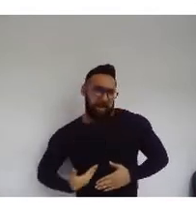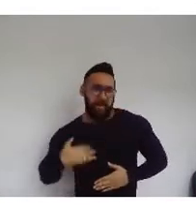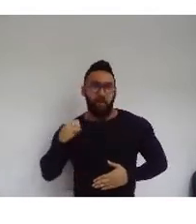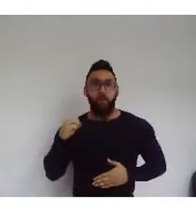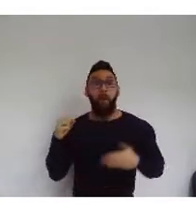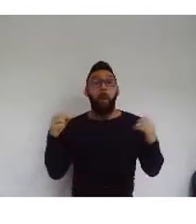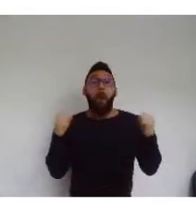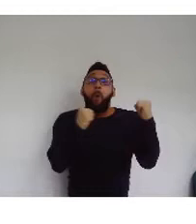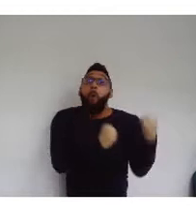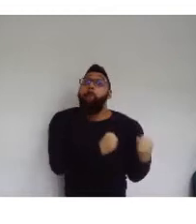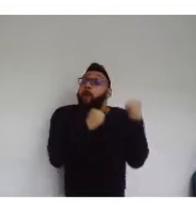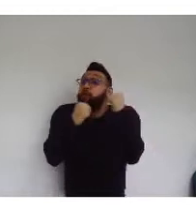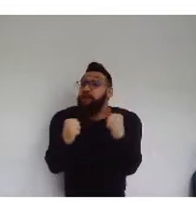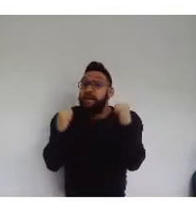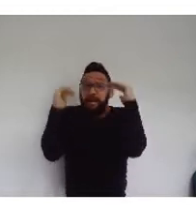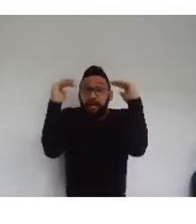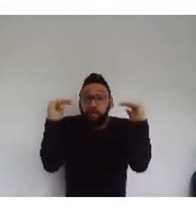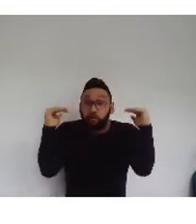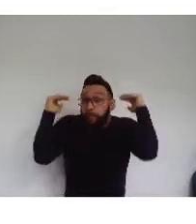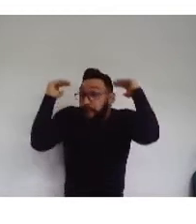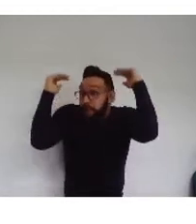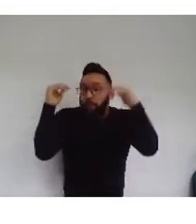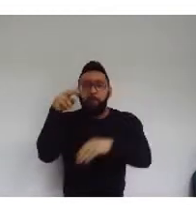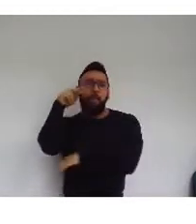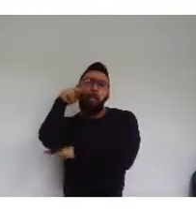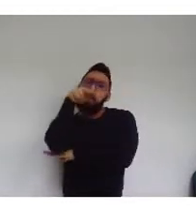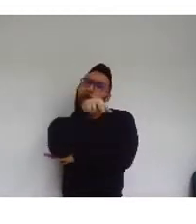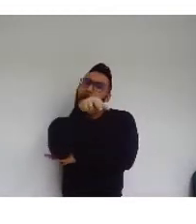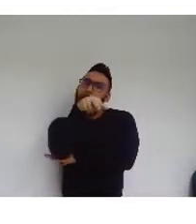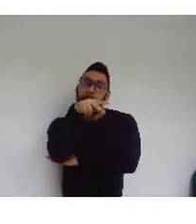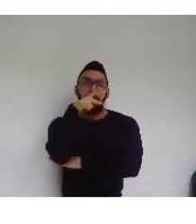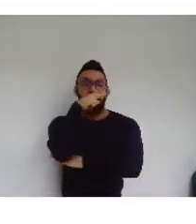o espaço público. Eu ainda considero as